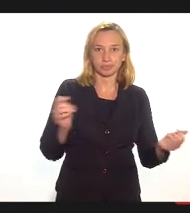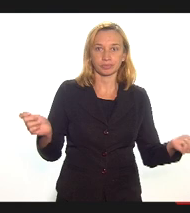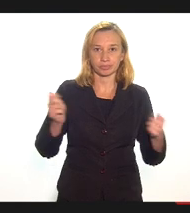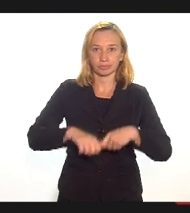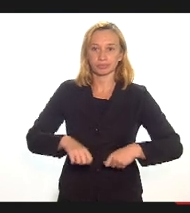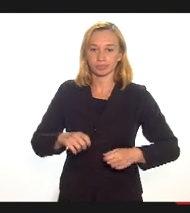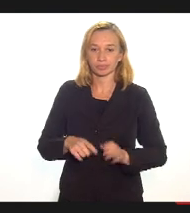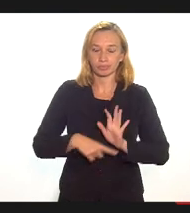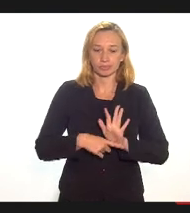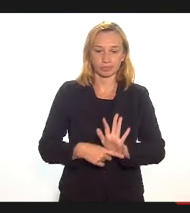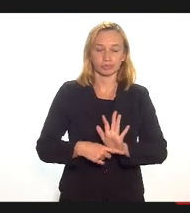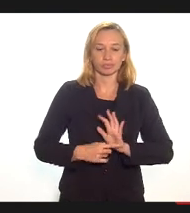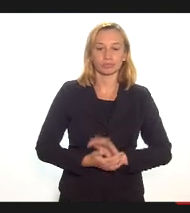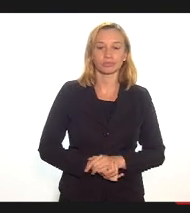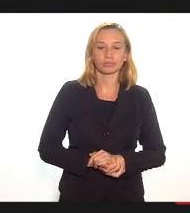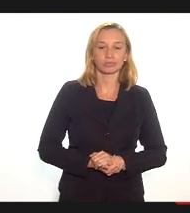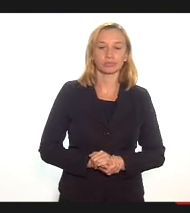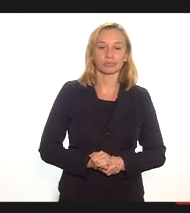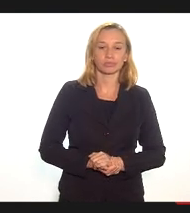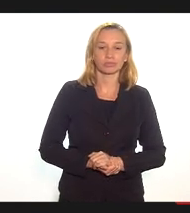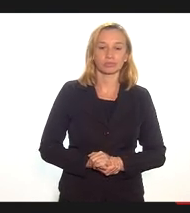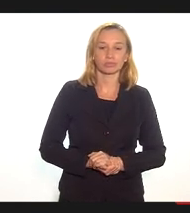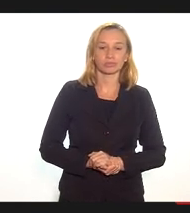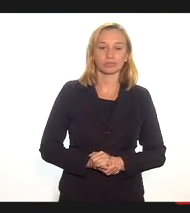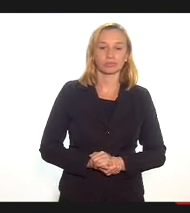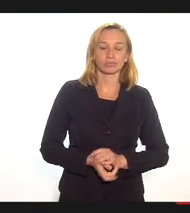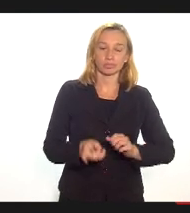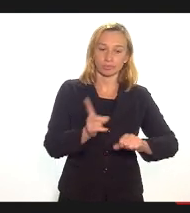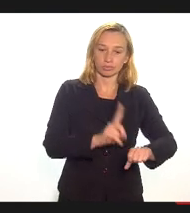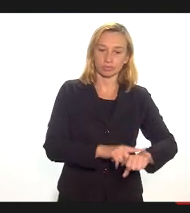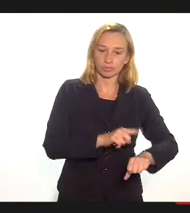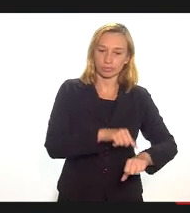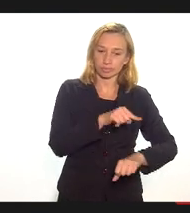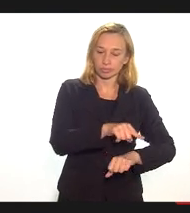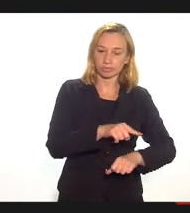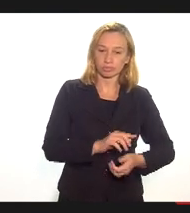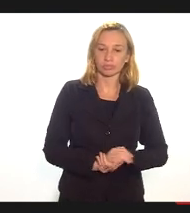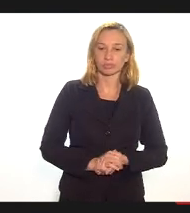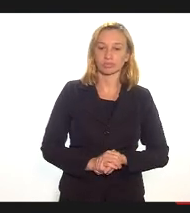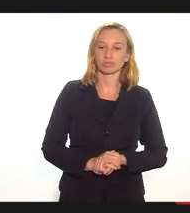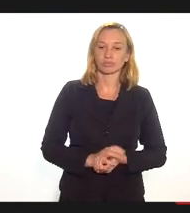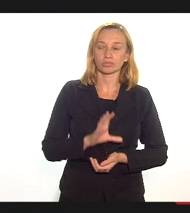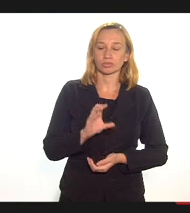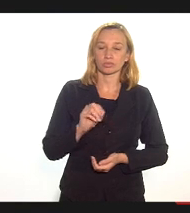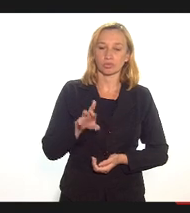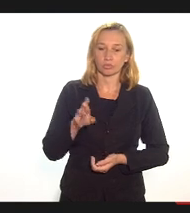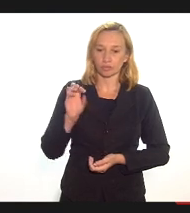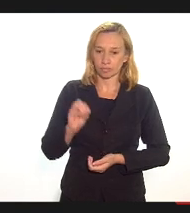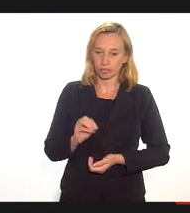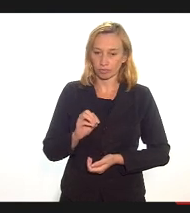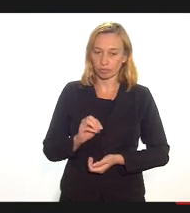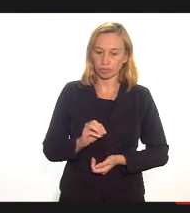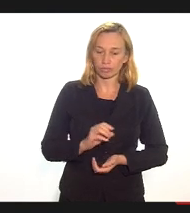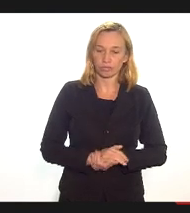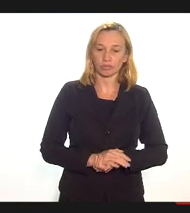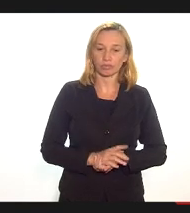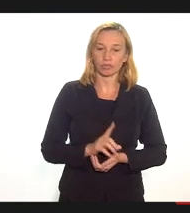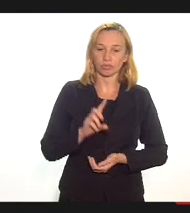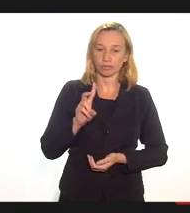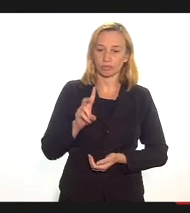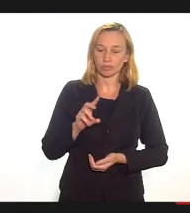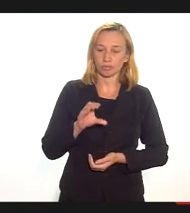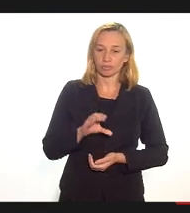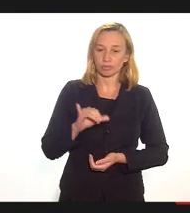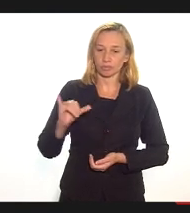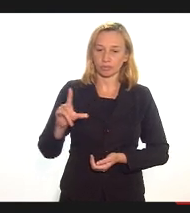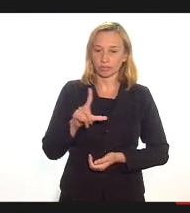de atendimento. E naquele ano foi constatado, por esse convênio com o Instituto Sírio-Libanês, que foi contratado pelo próprio